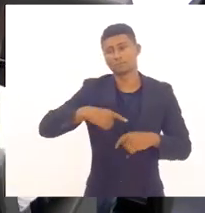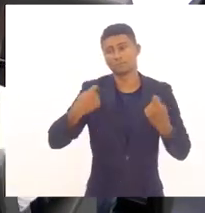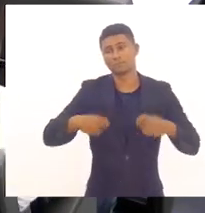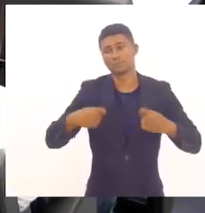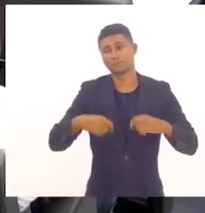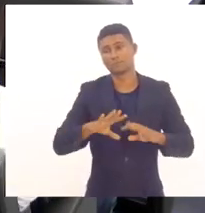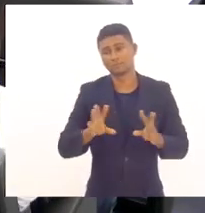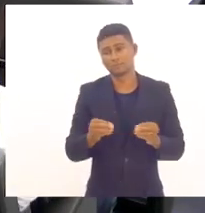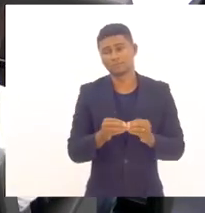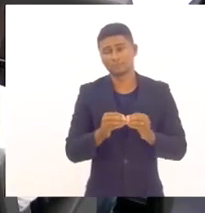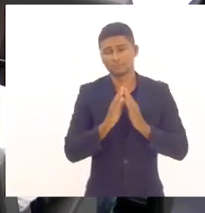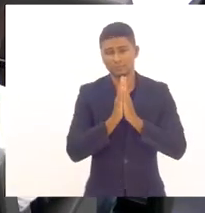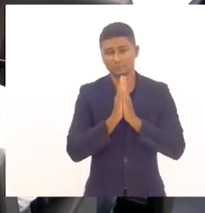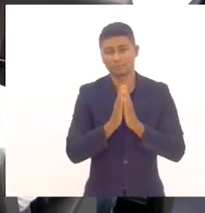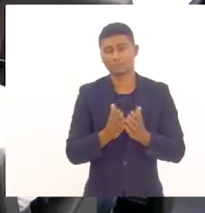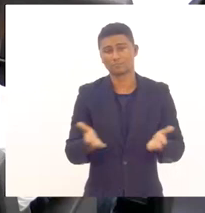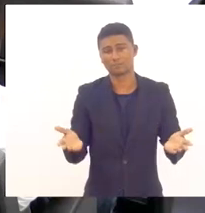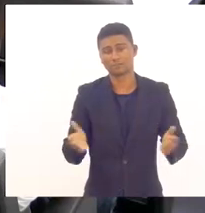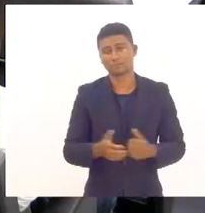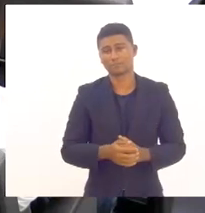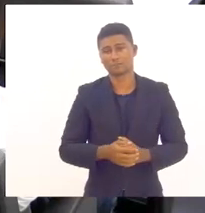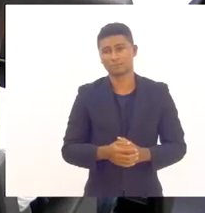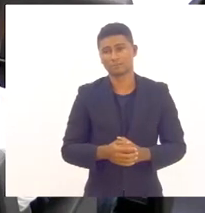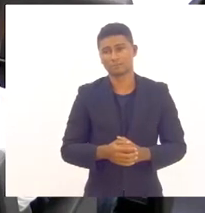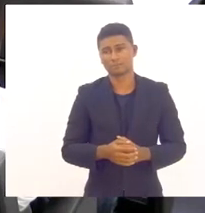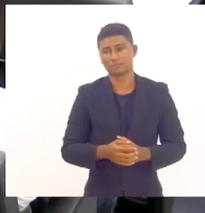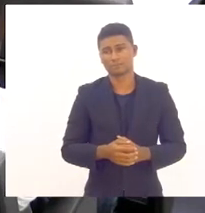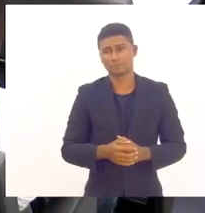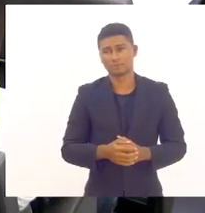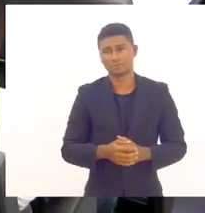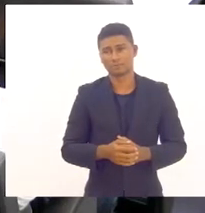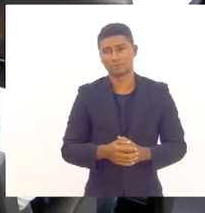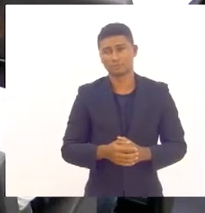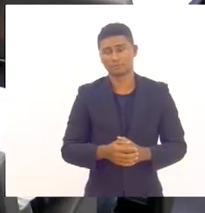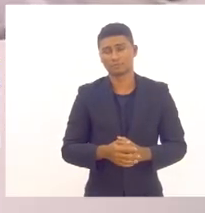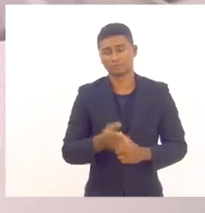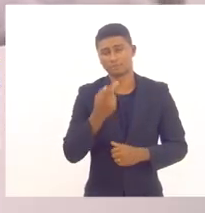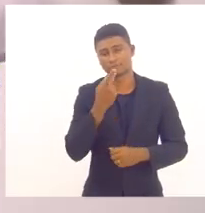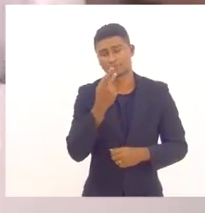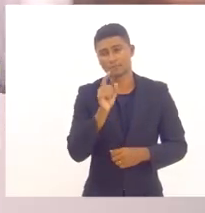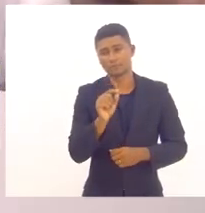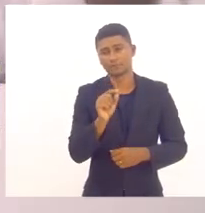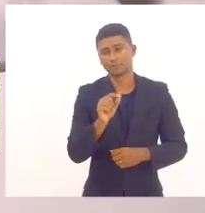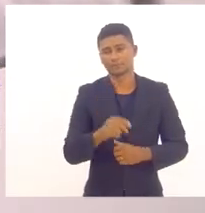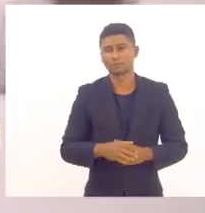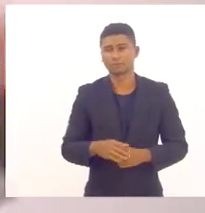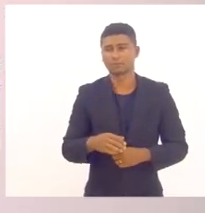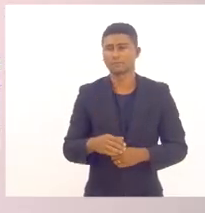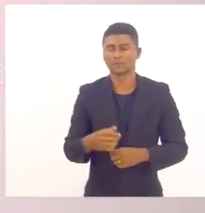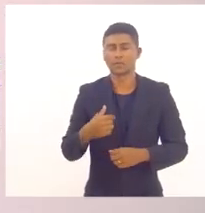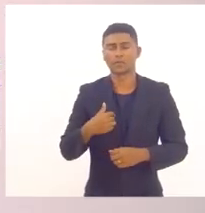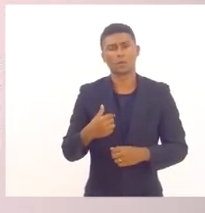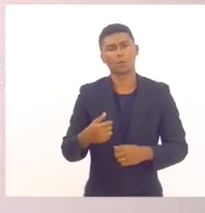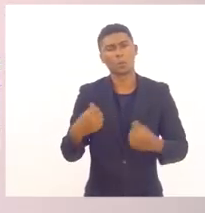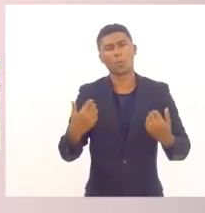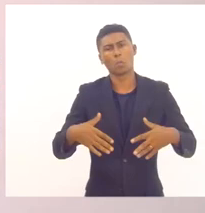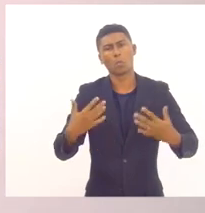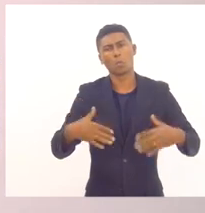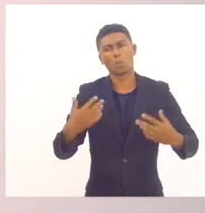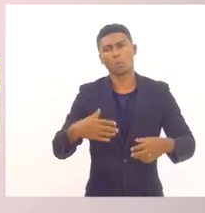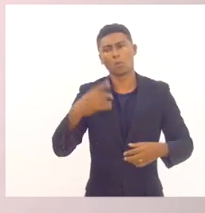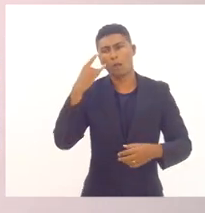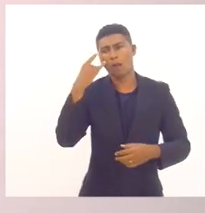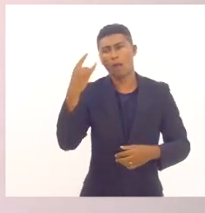uma encurtadazinha aqui, Mas, olha, eu quero dizer que estou encantado aqui com a história